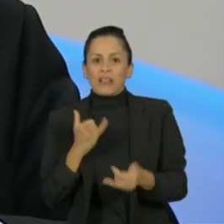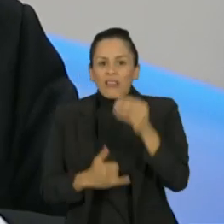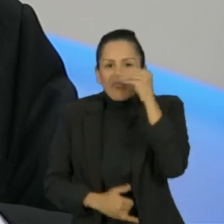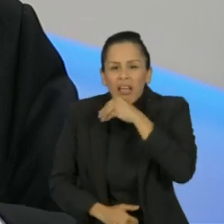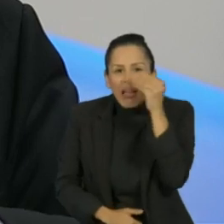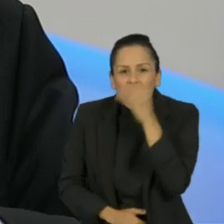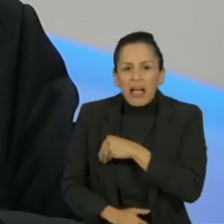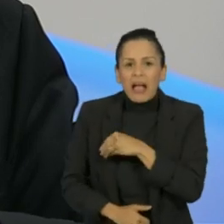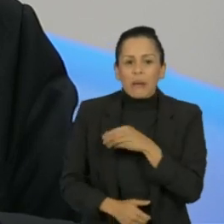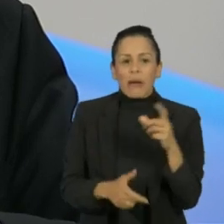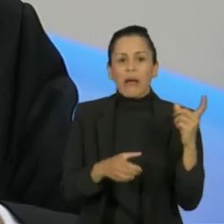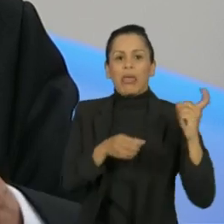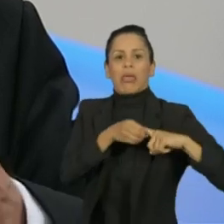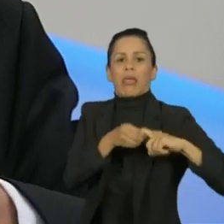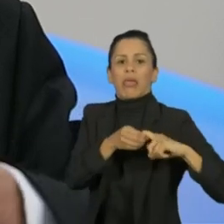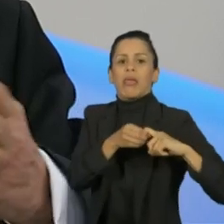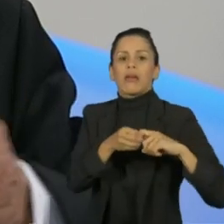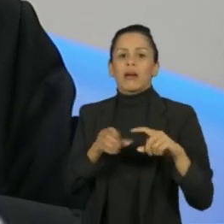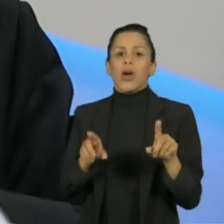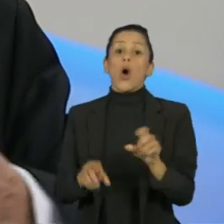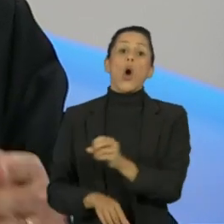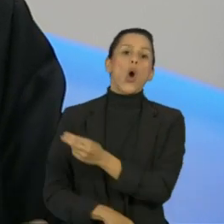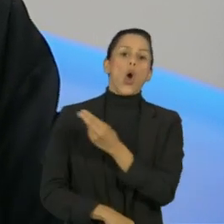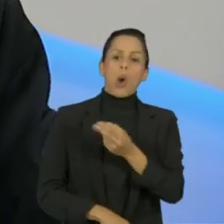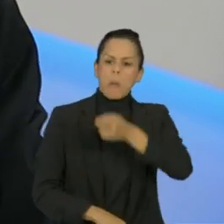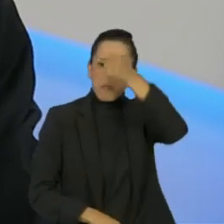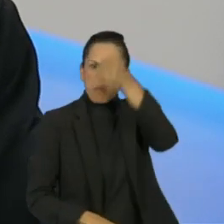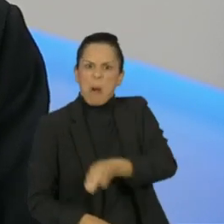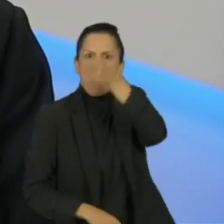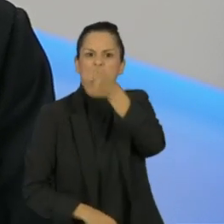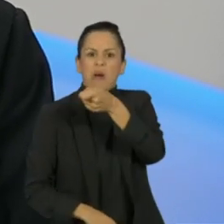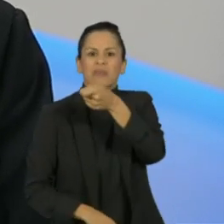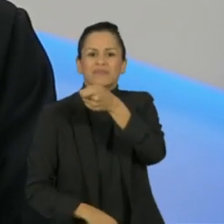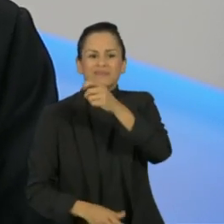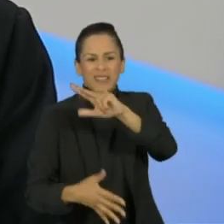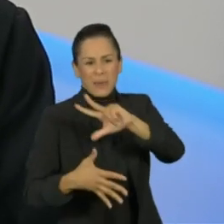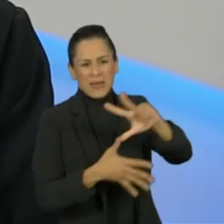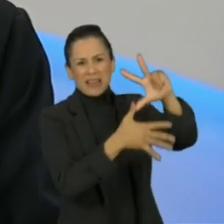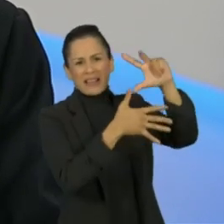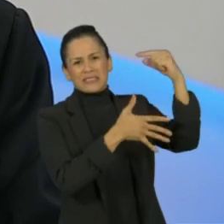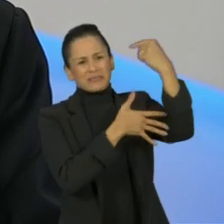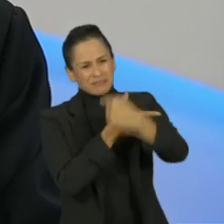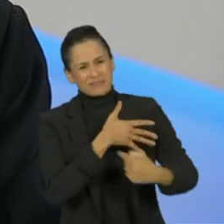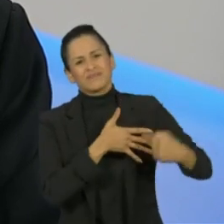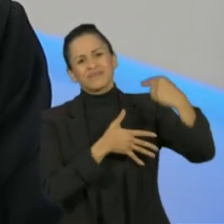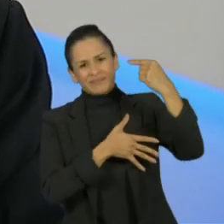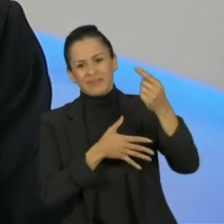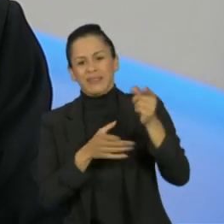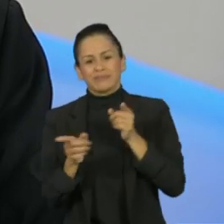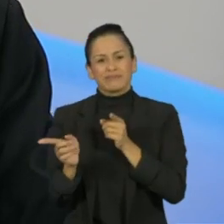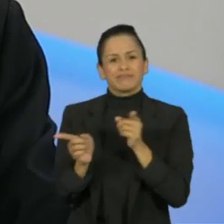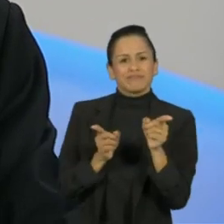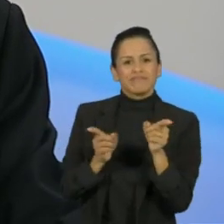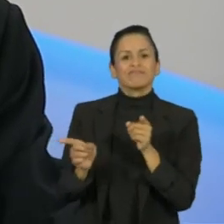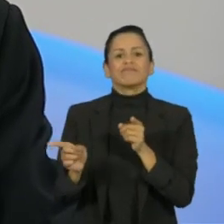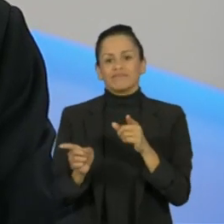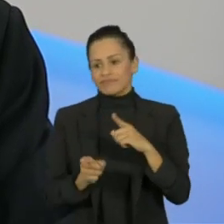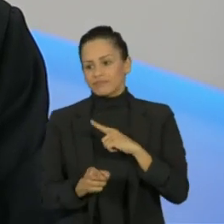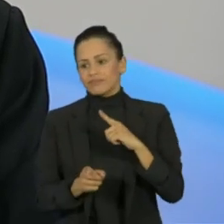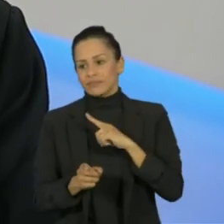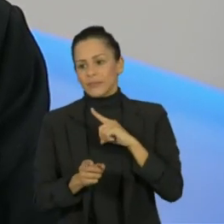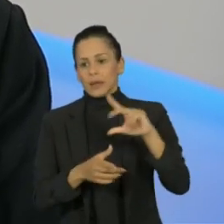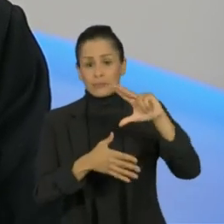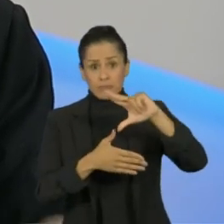ou autoritários, e a experiência da América Latina tem alternado essas duas possibilidades. De modo que eu sou